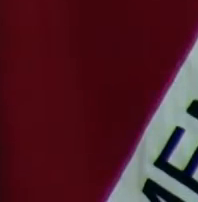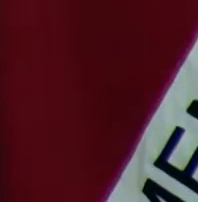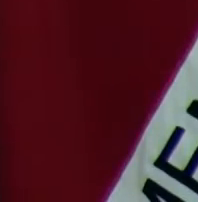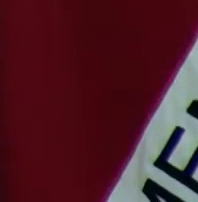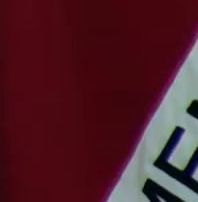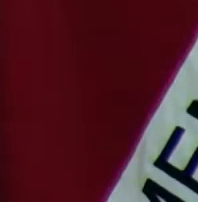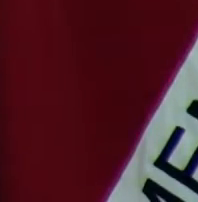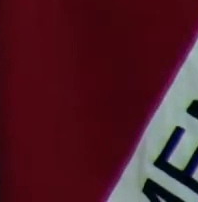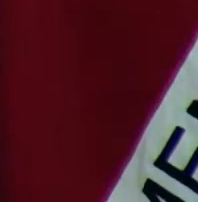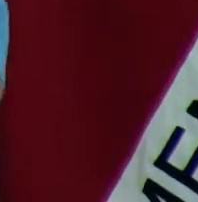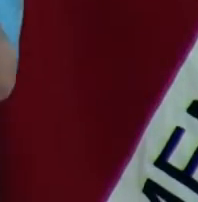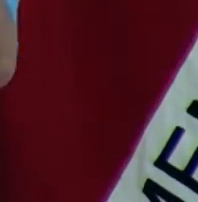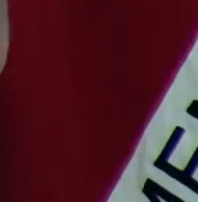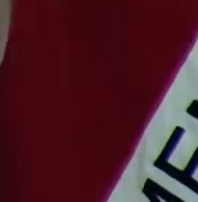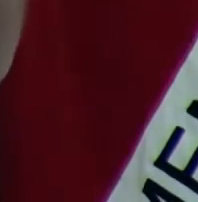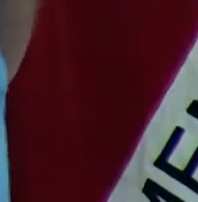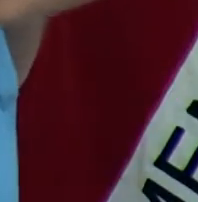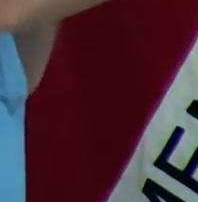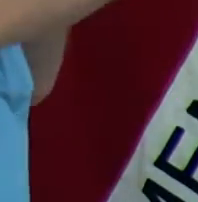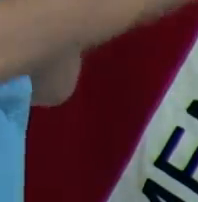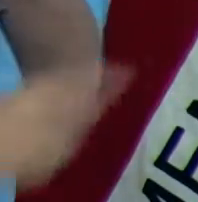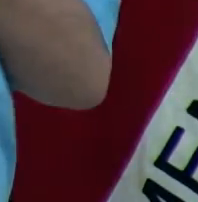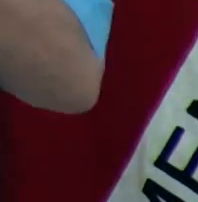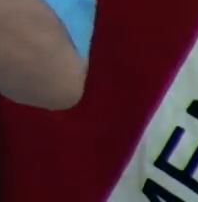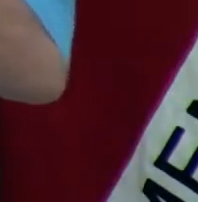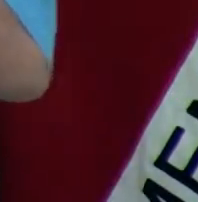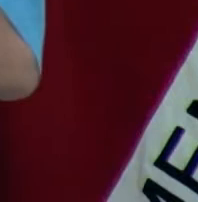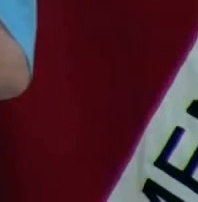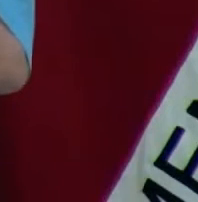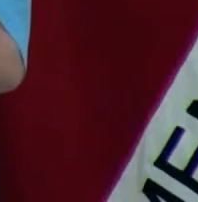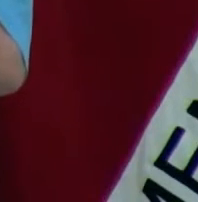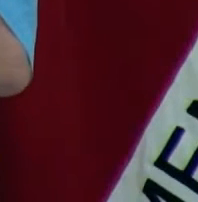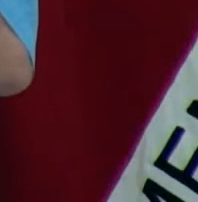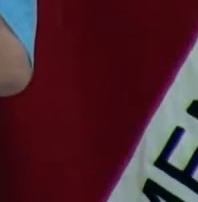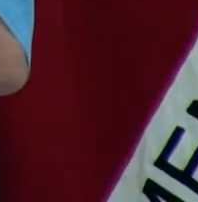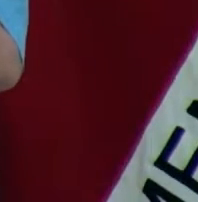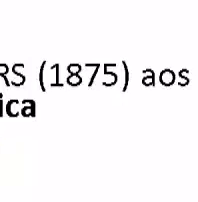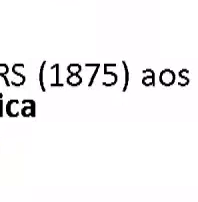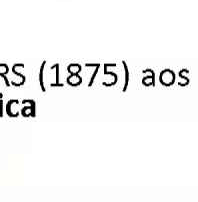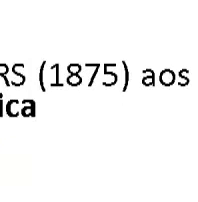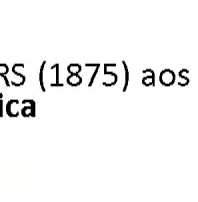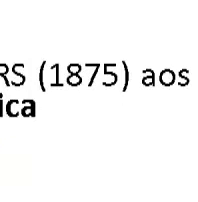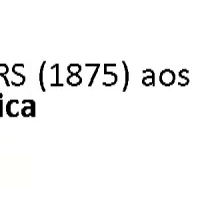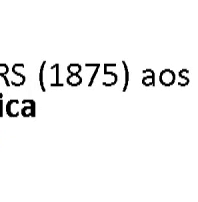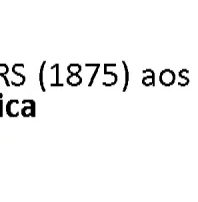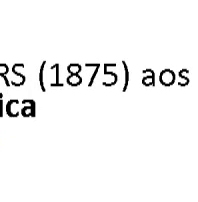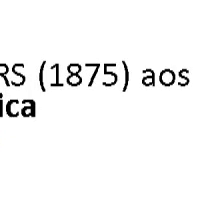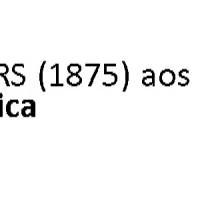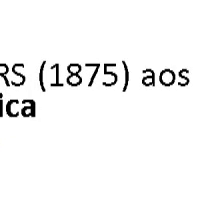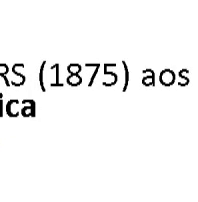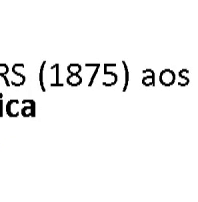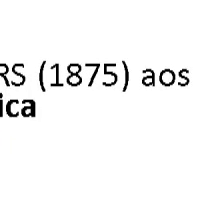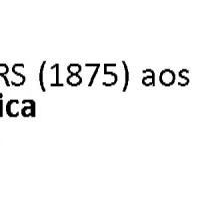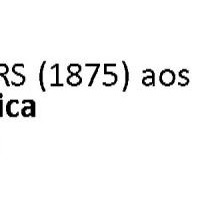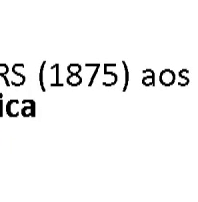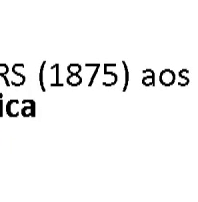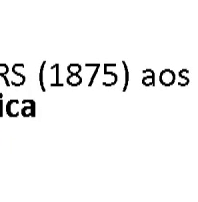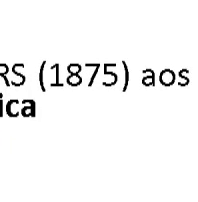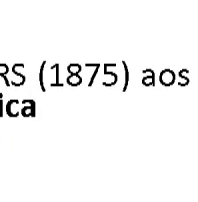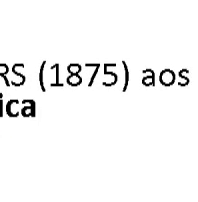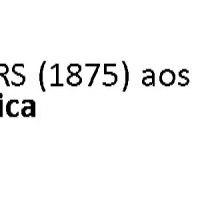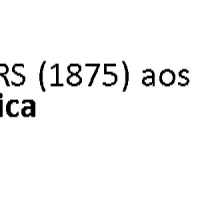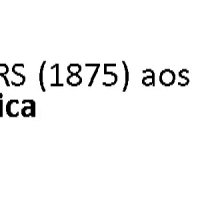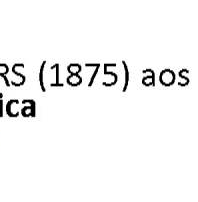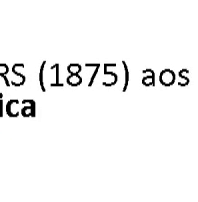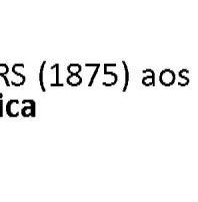cultural que vai acontecendo máquina o italiano é o automóvel é trem tudo que se move